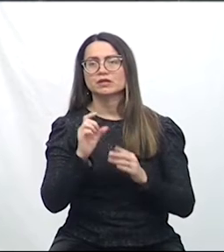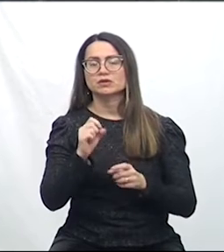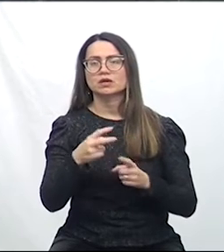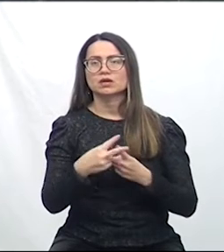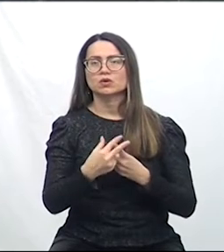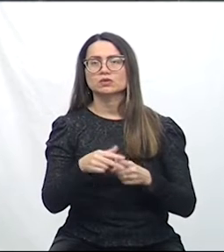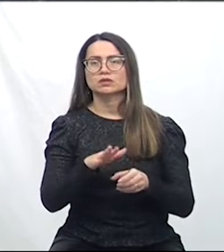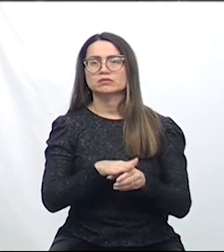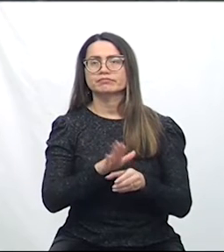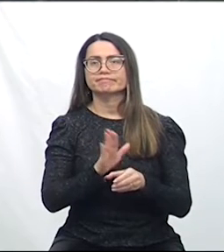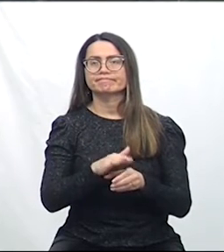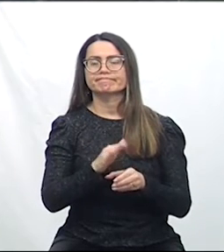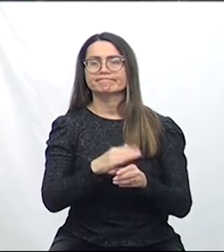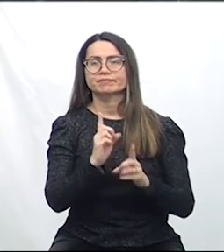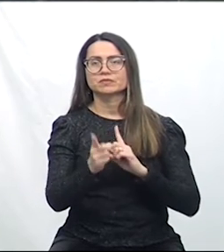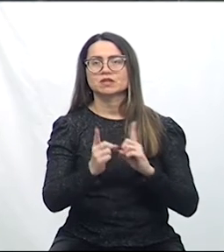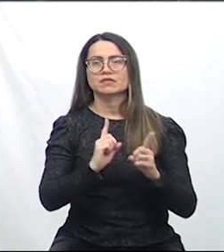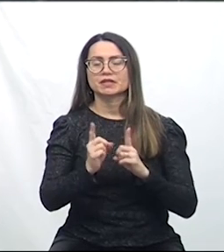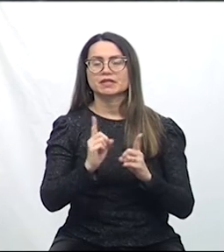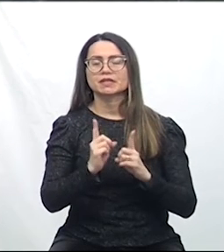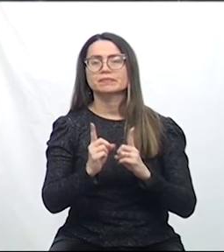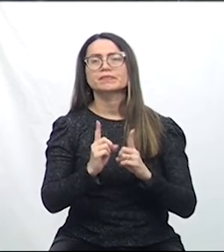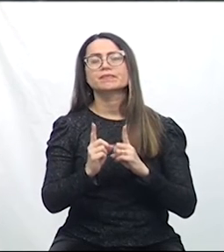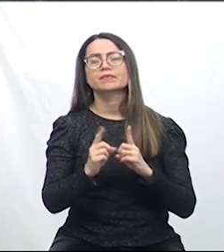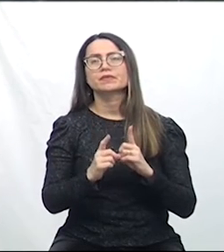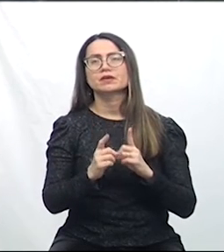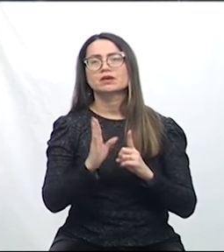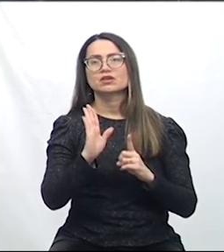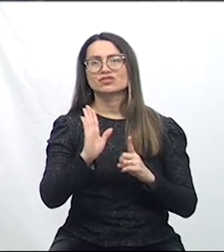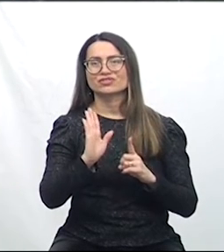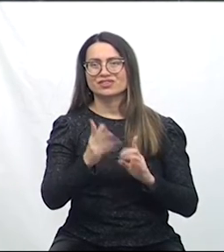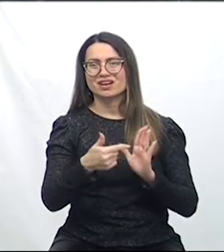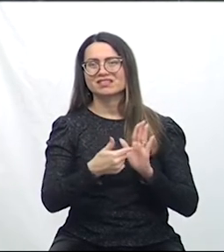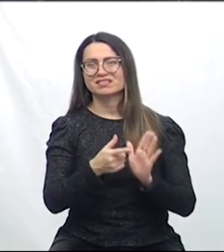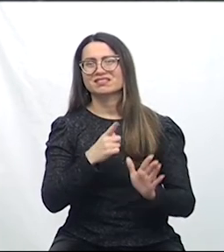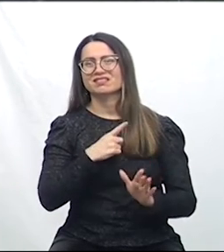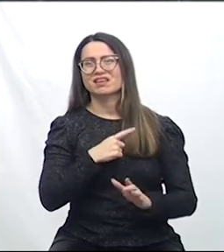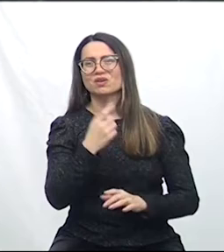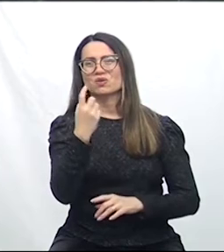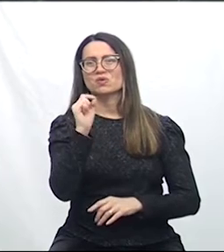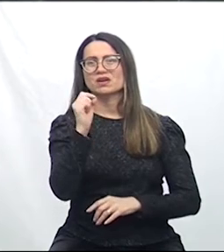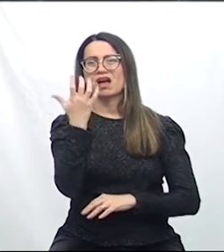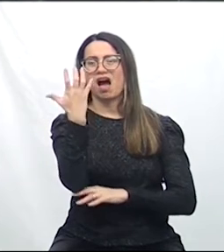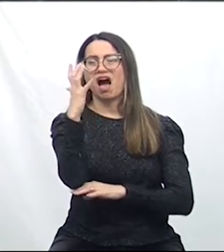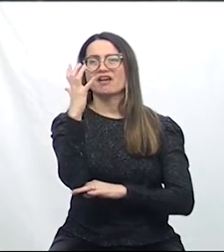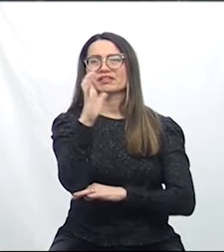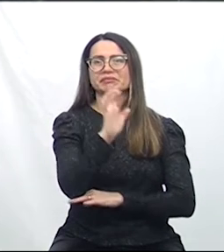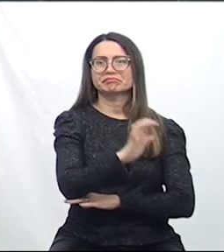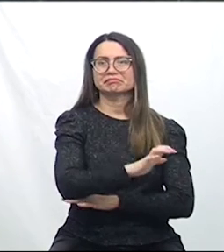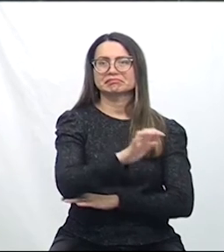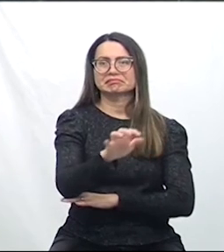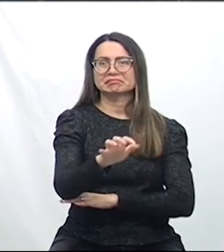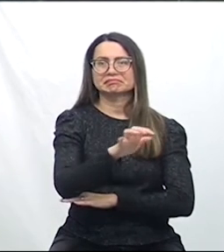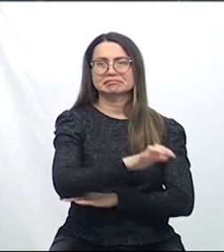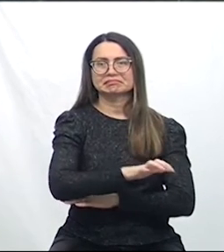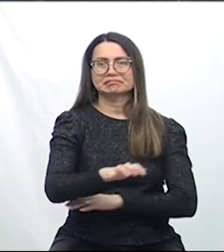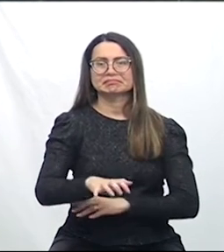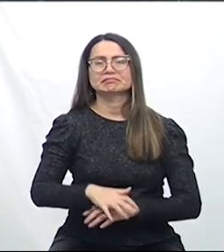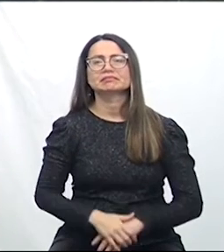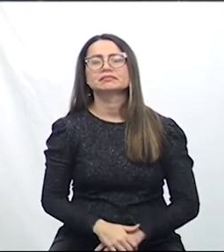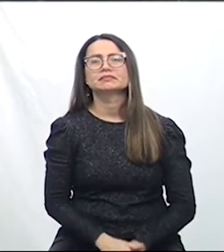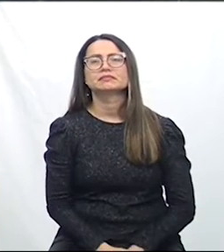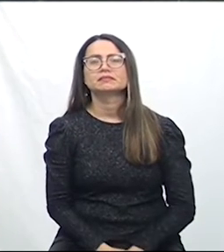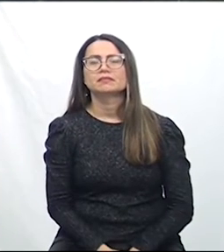central da Avenida Centenário, já sinalizada com galhos de árvore, próximo ao Big Box e à loja Santa Bike, na altura do corte do